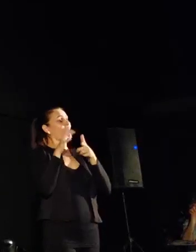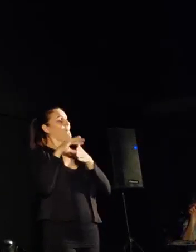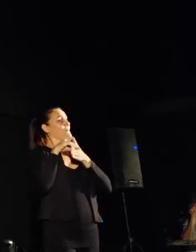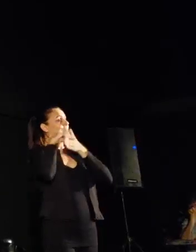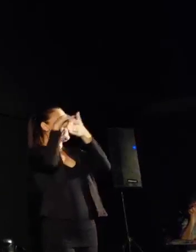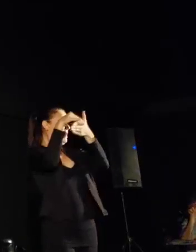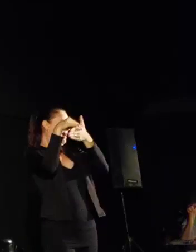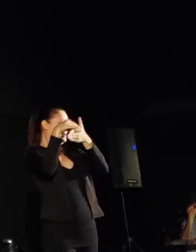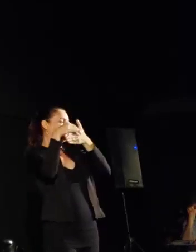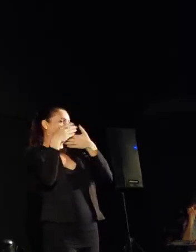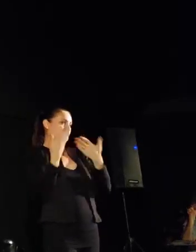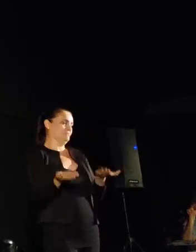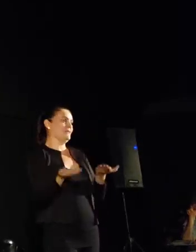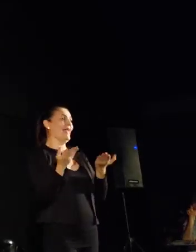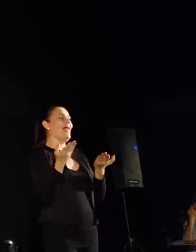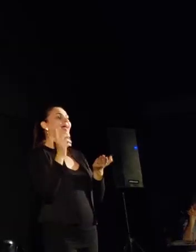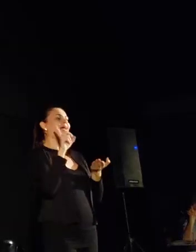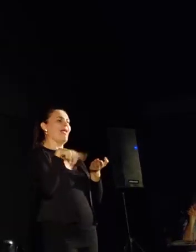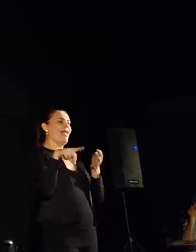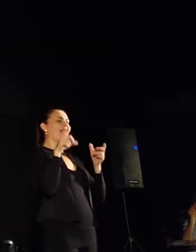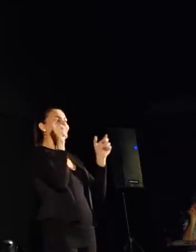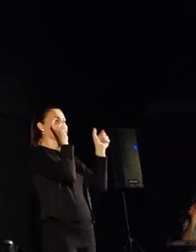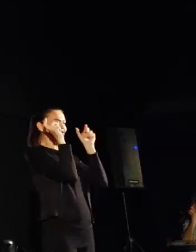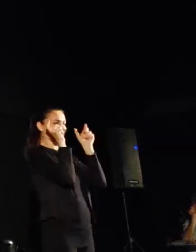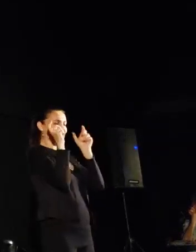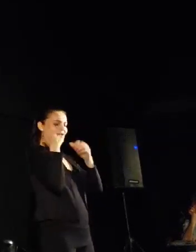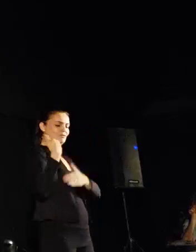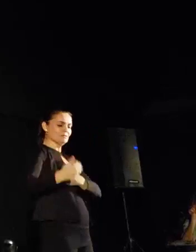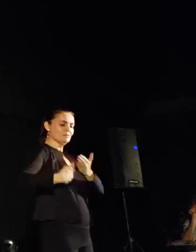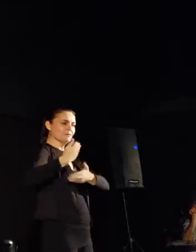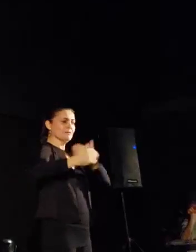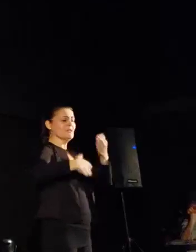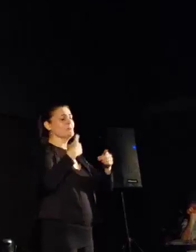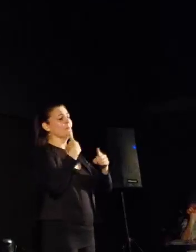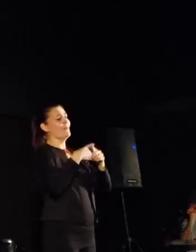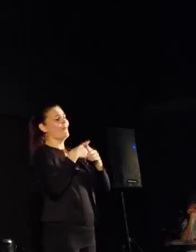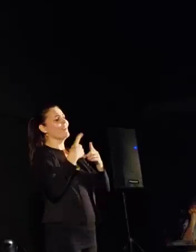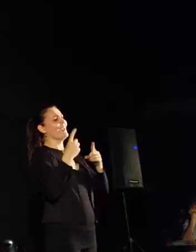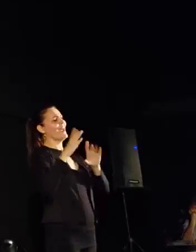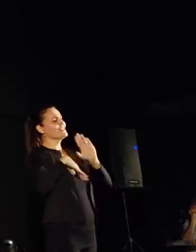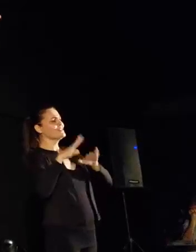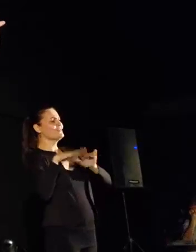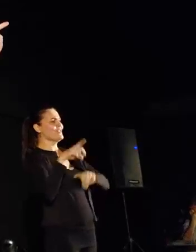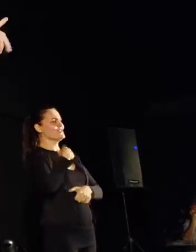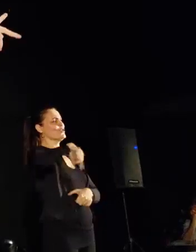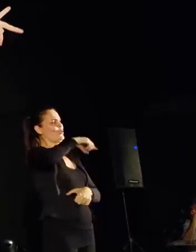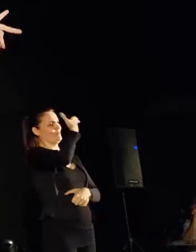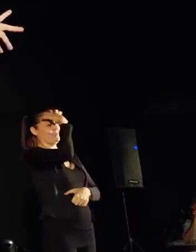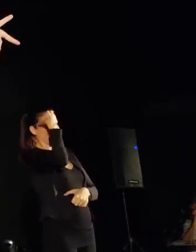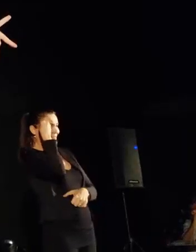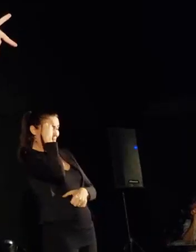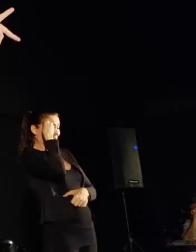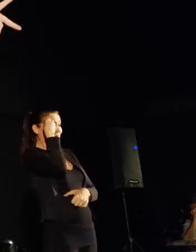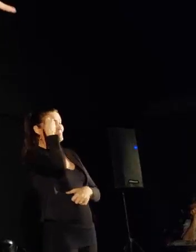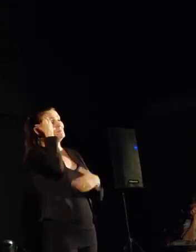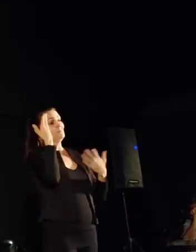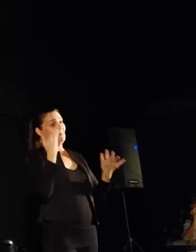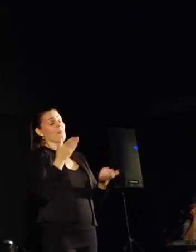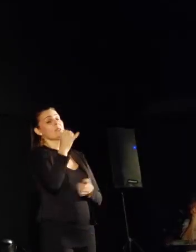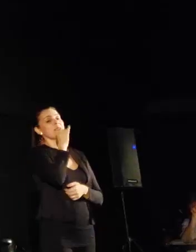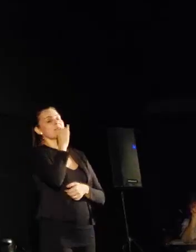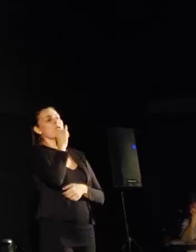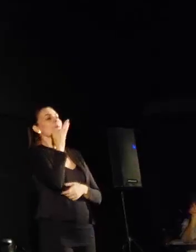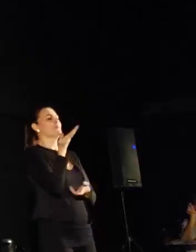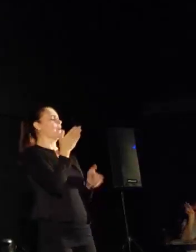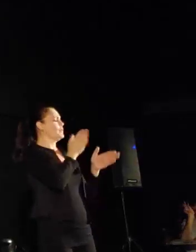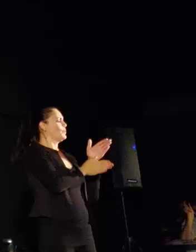muito interessante esses processos, porque a gente esquece muitos deles, porque eles valem para todos os lados. Tá? Por exemplo, durante um tempo, venderam para nós a